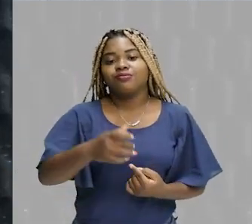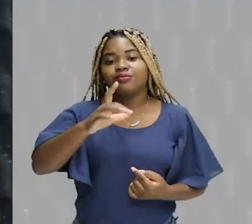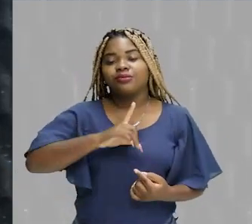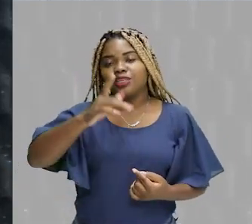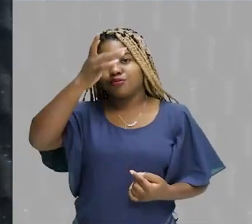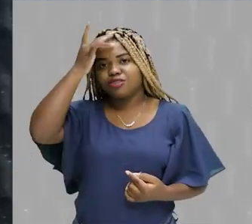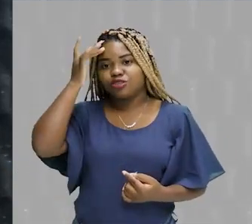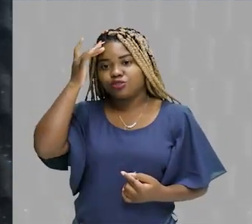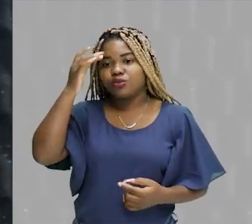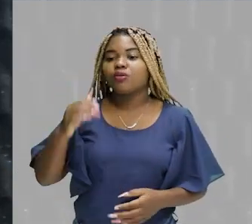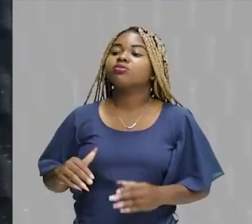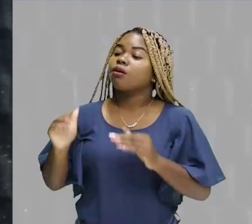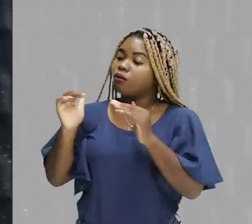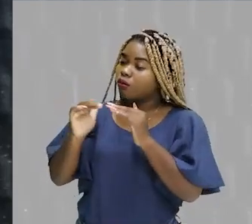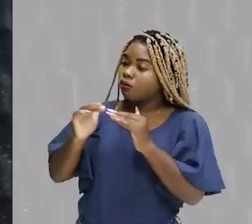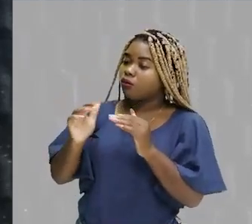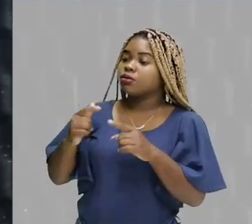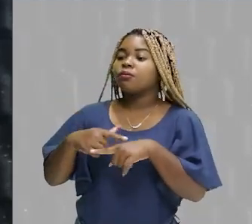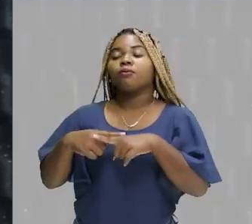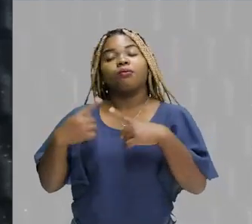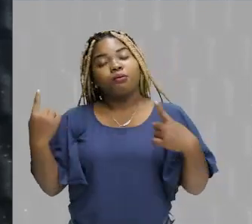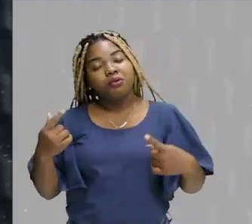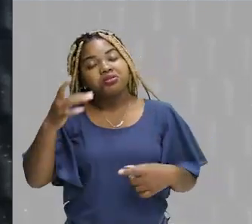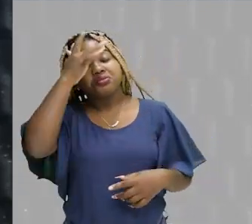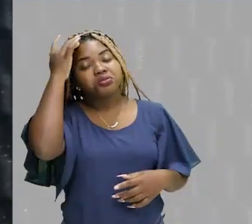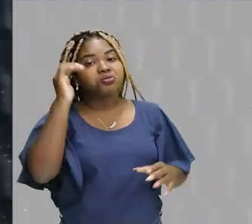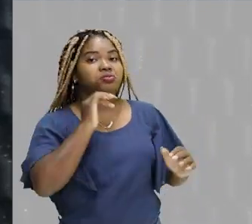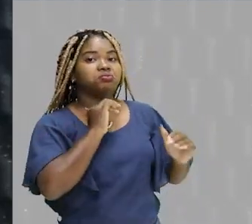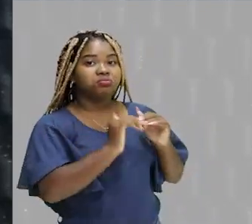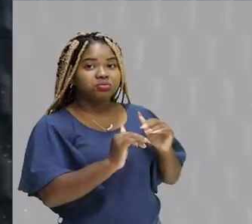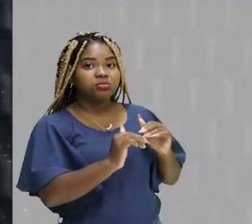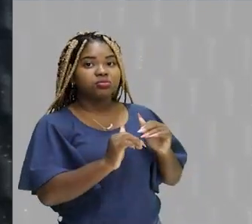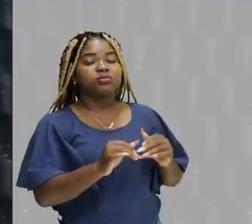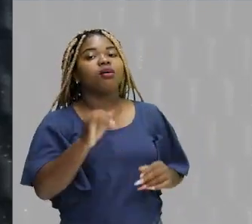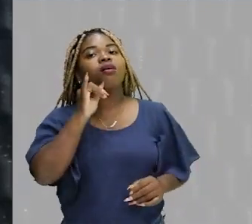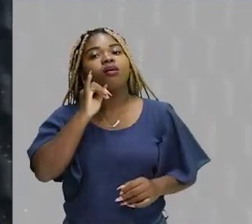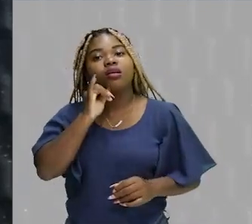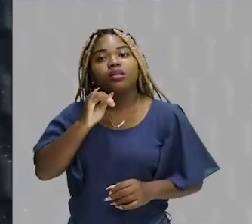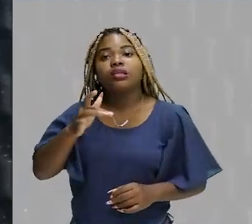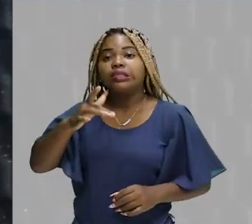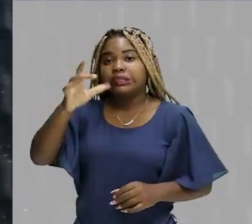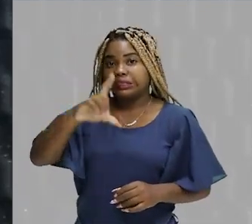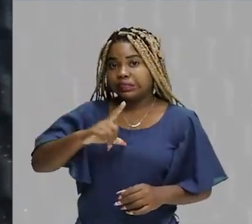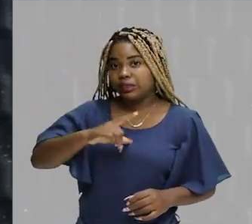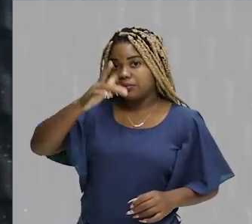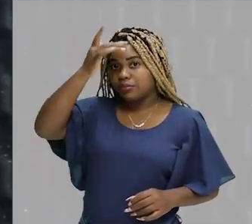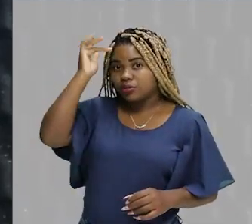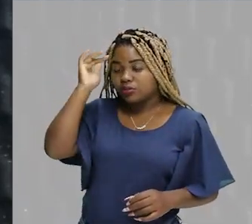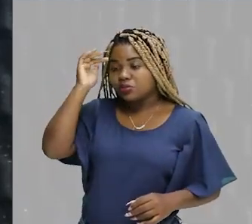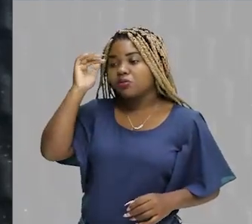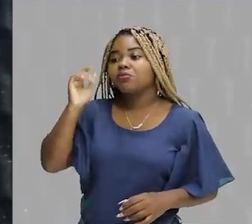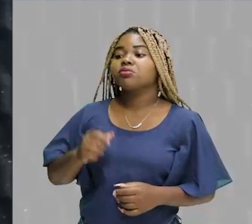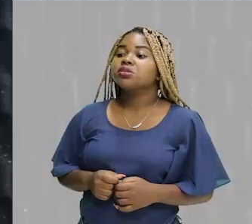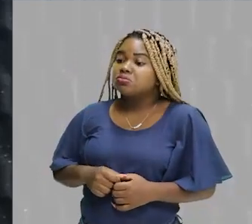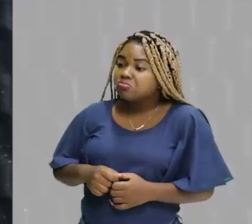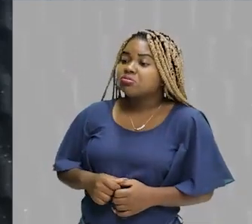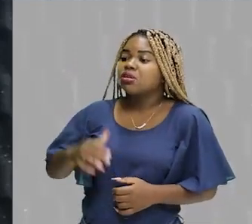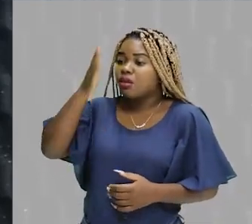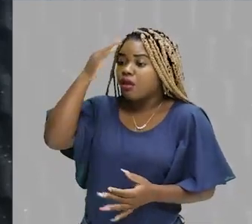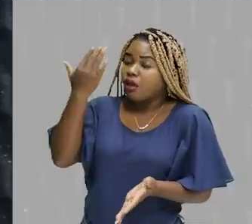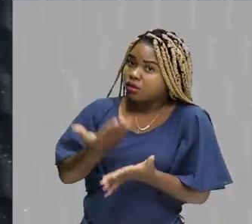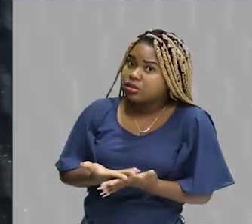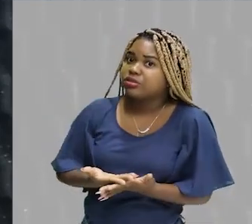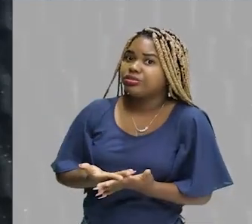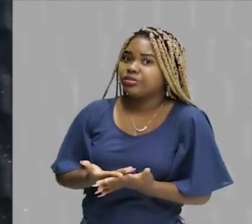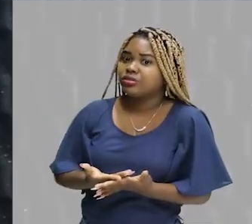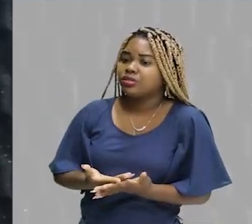que discorda. Por exemplo, tem gente que acha que, de fato, o local onde você vive influencia o seu modo de